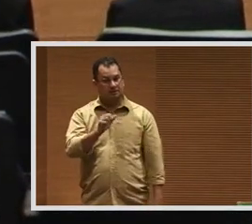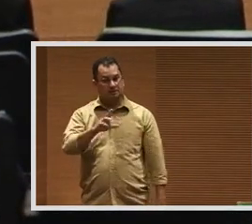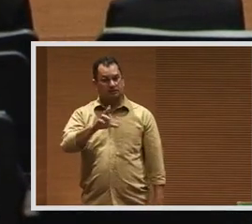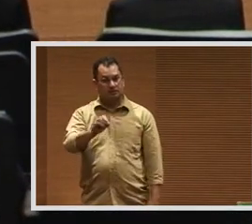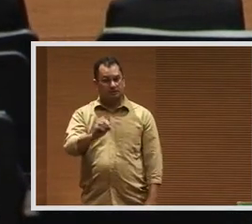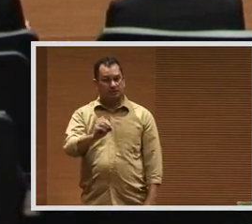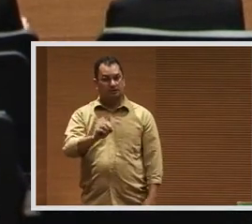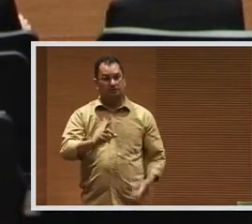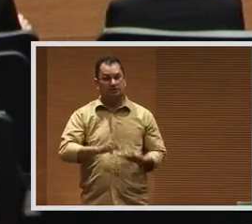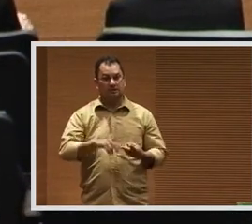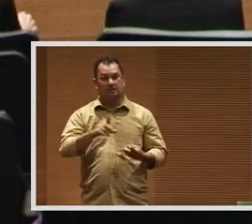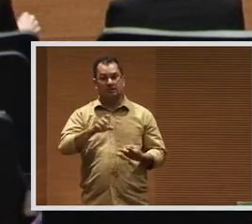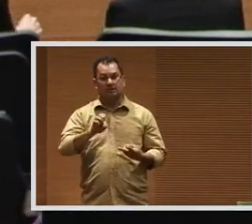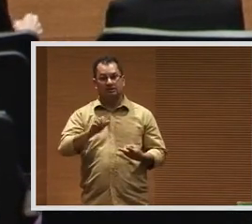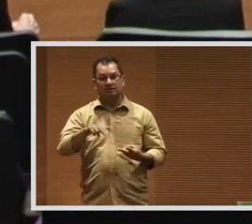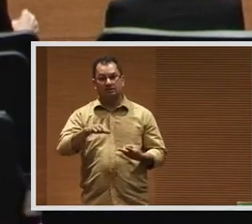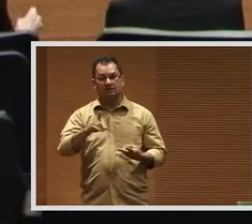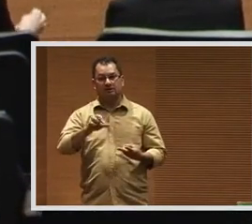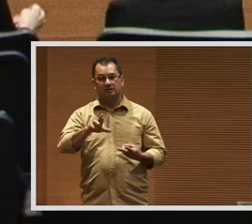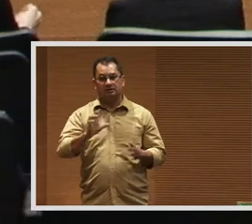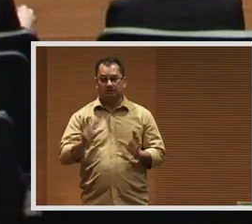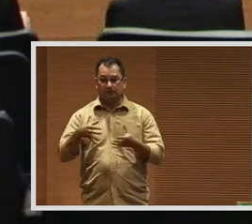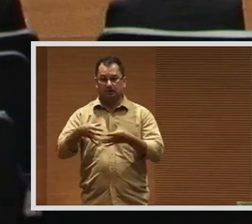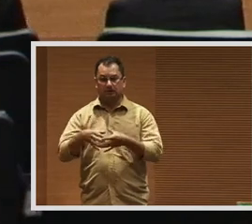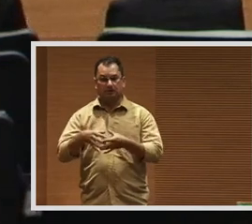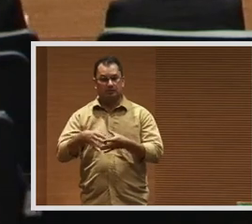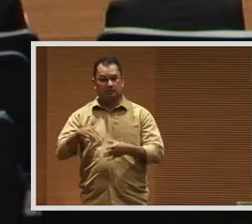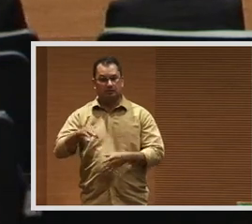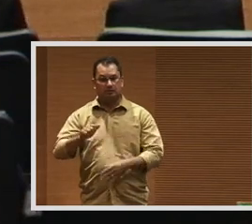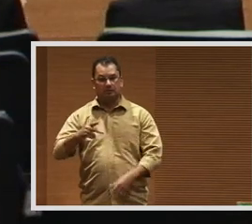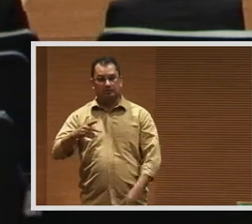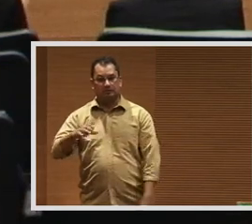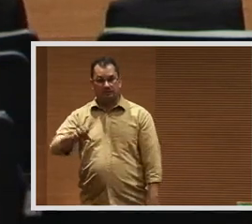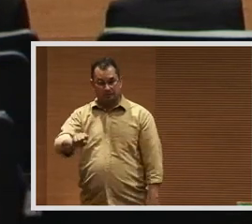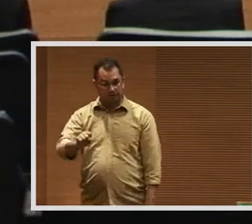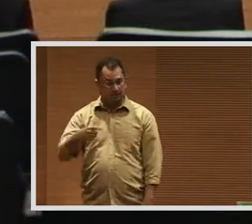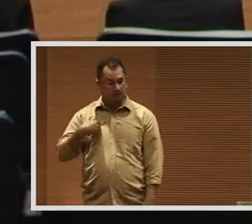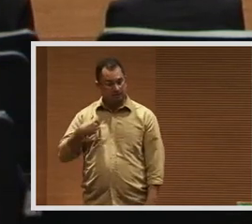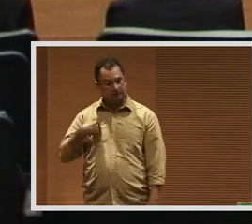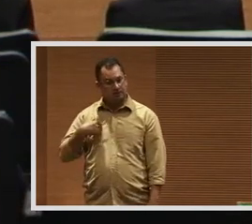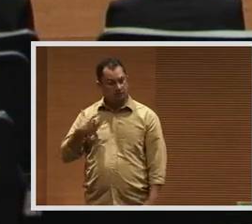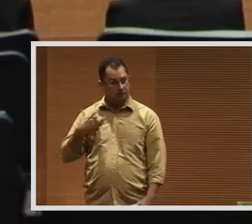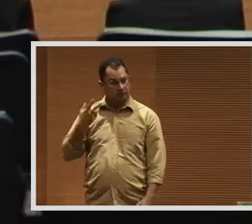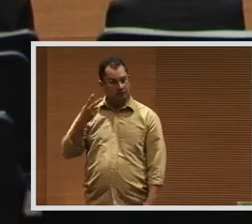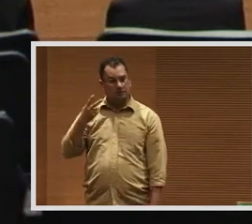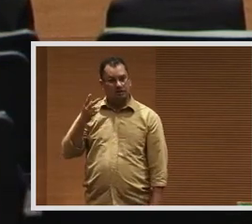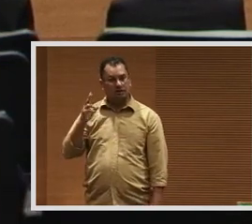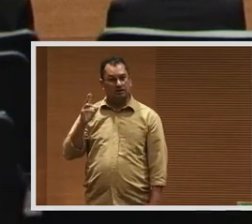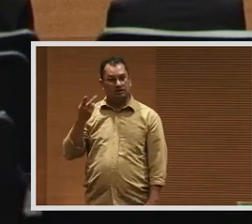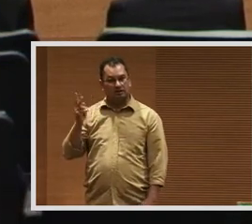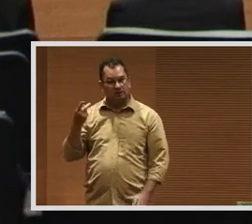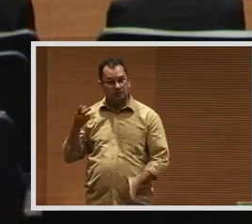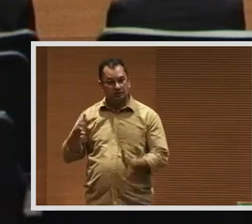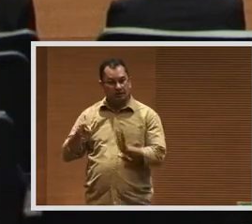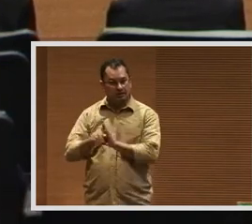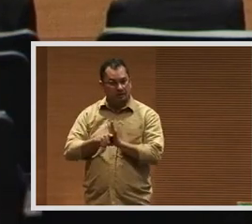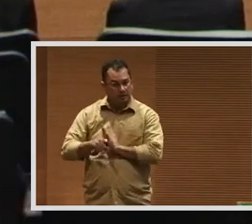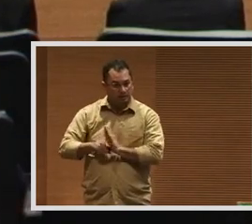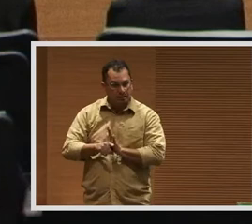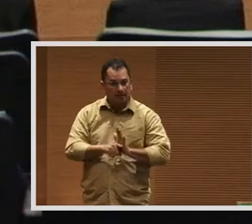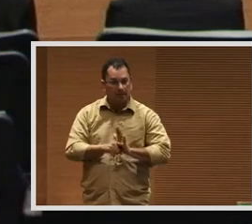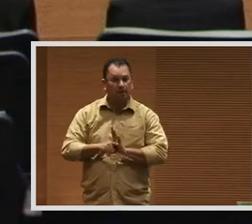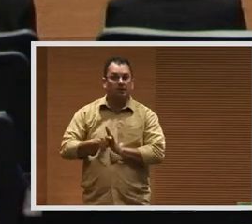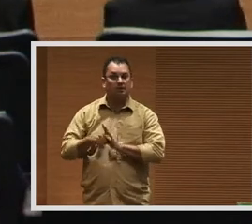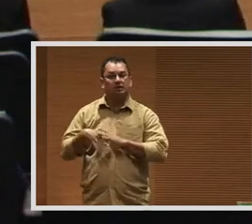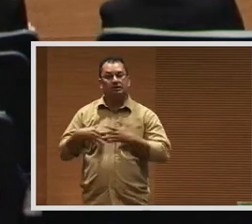a todo o grupo do Lápis, porque eu sou, só explicando, eu sou uma historiadora, né? Então, eu estou aqui